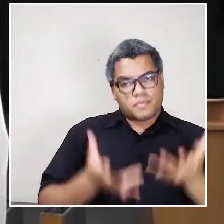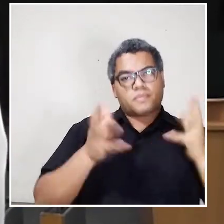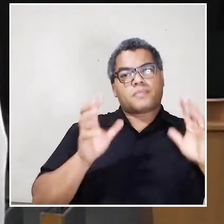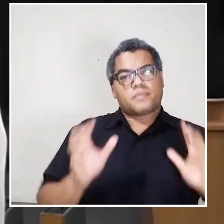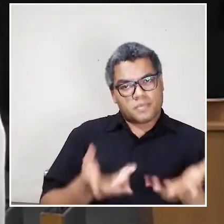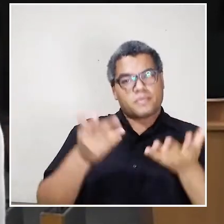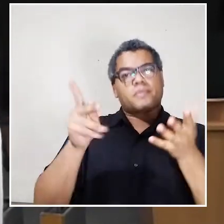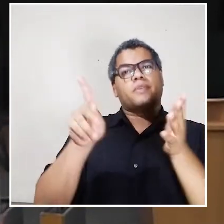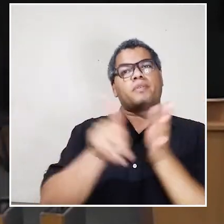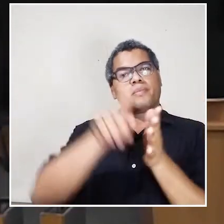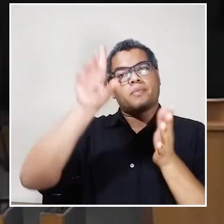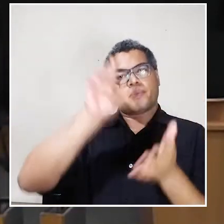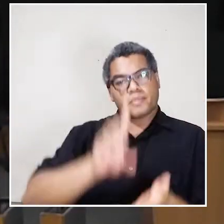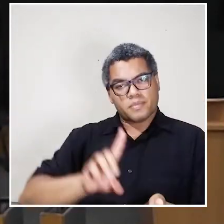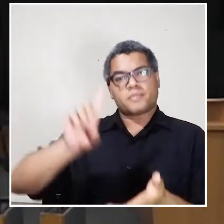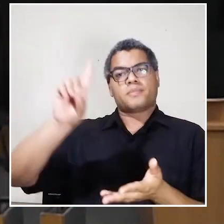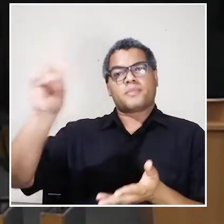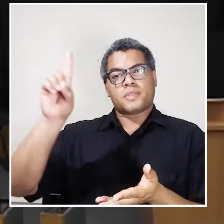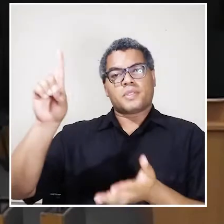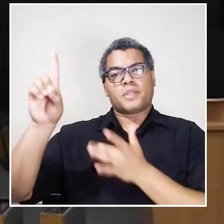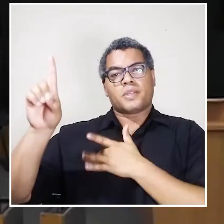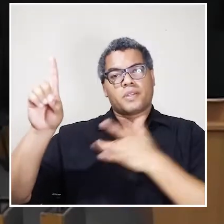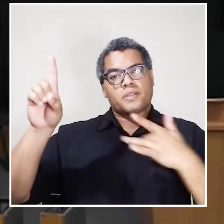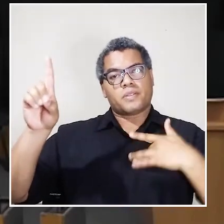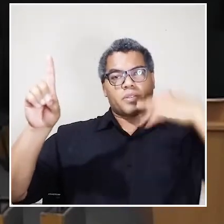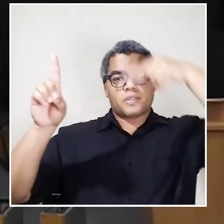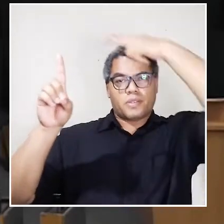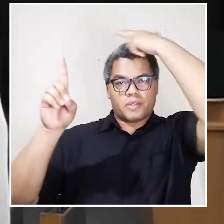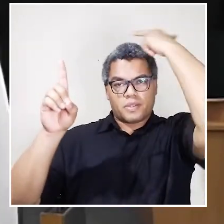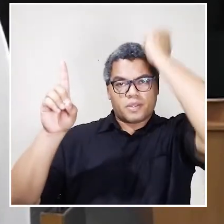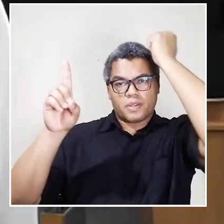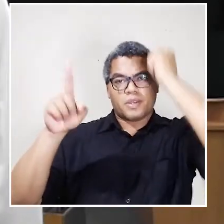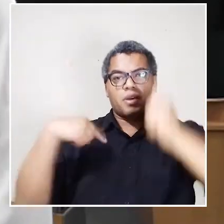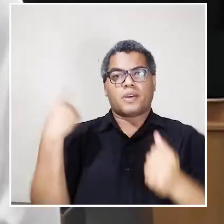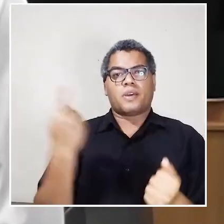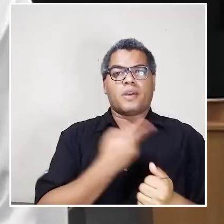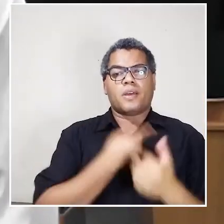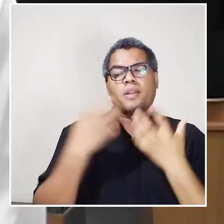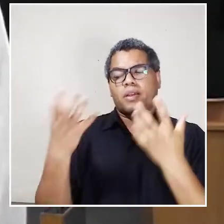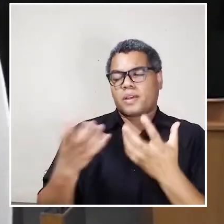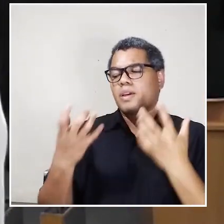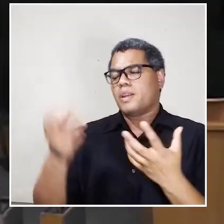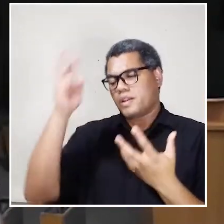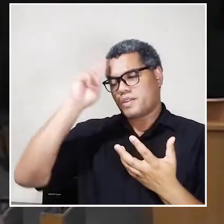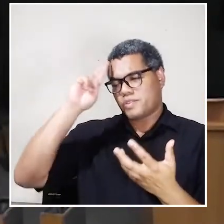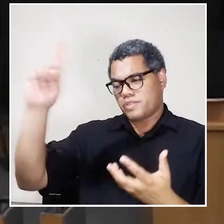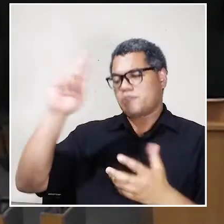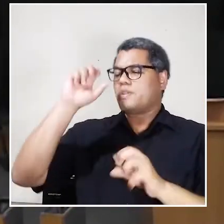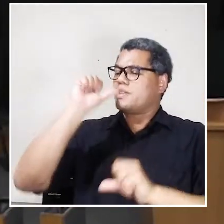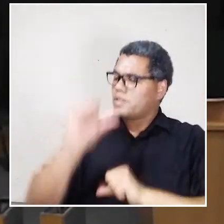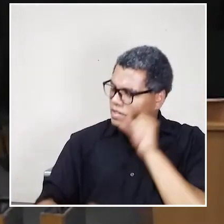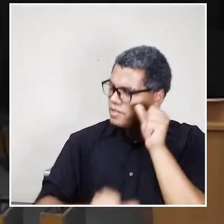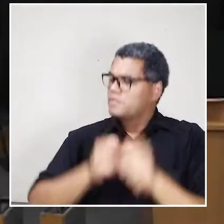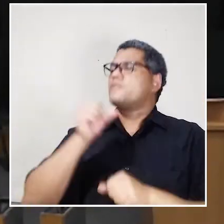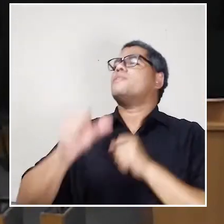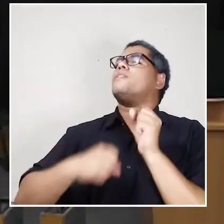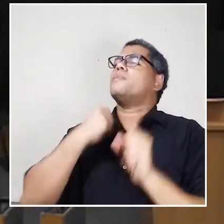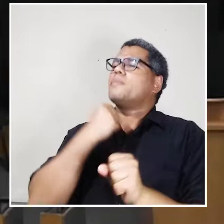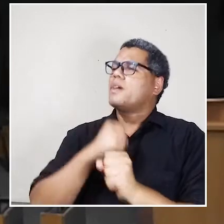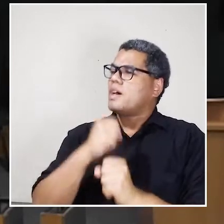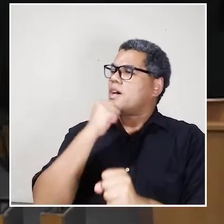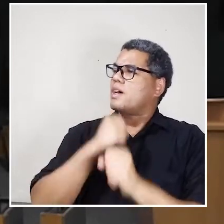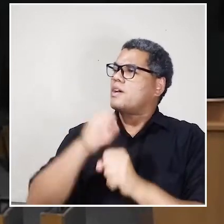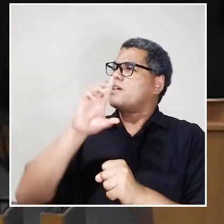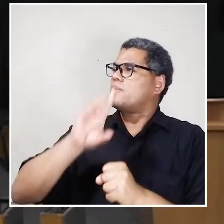Senhor, o reavivamento da parte do Espírito Santo. Nós estamos desejosos que o Senhor restaure a sua obra